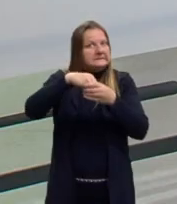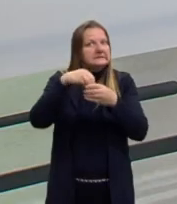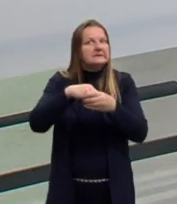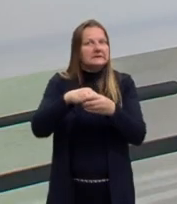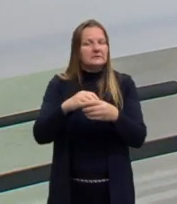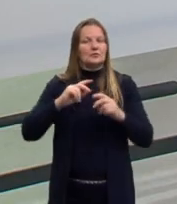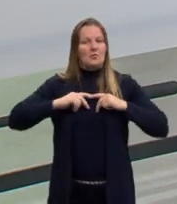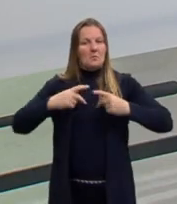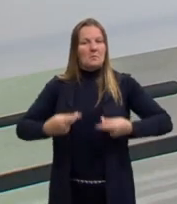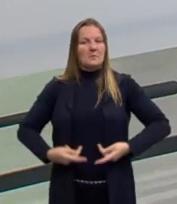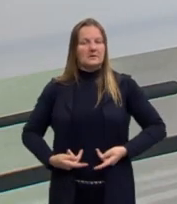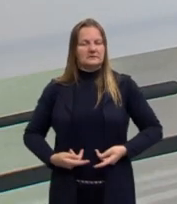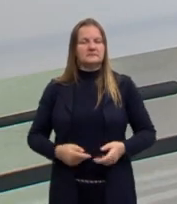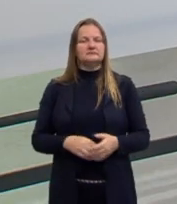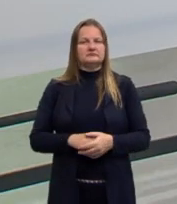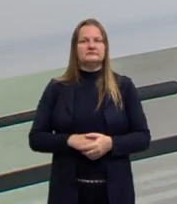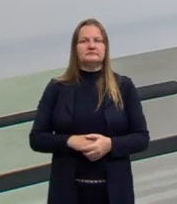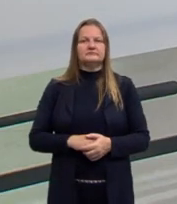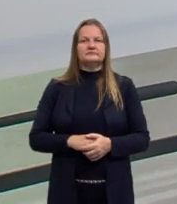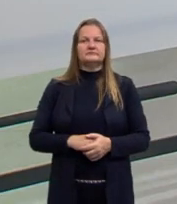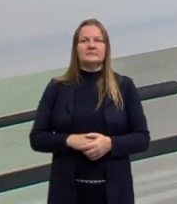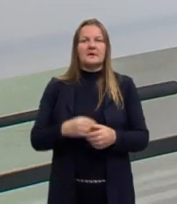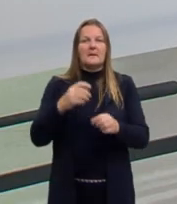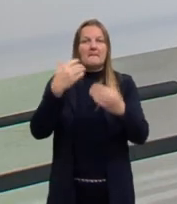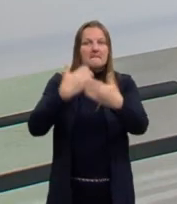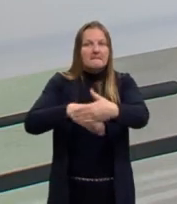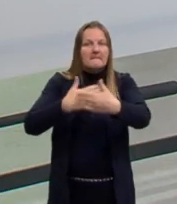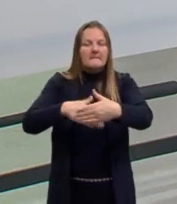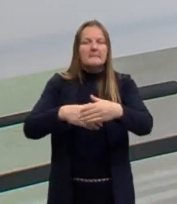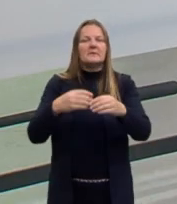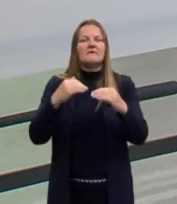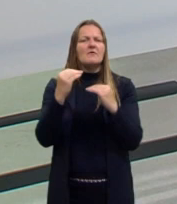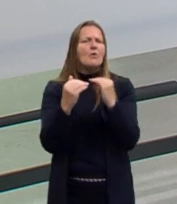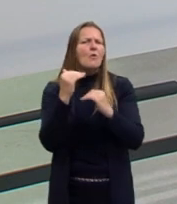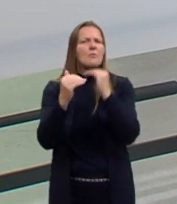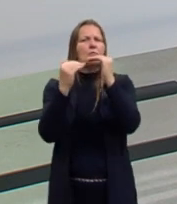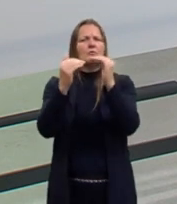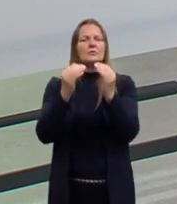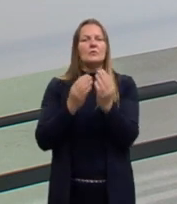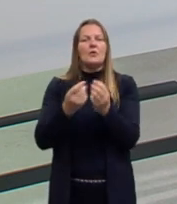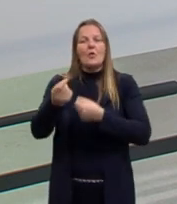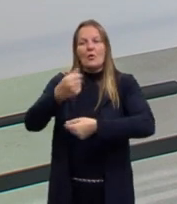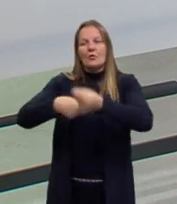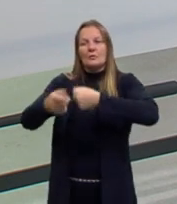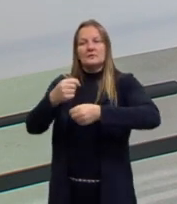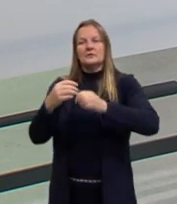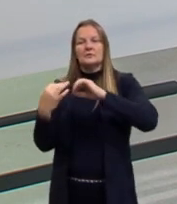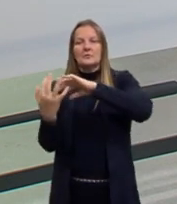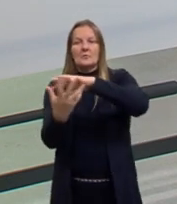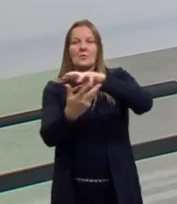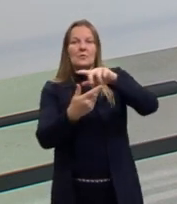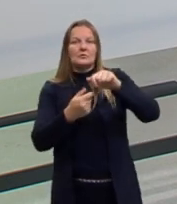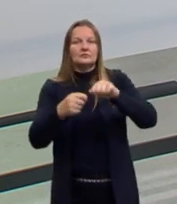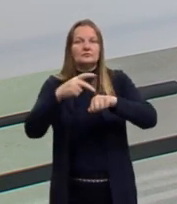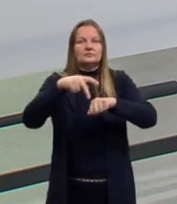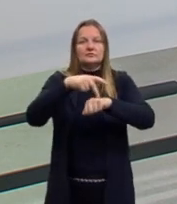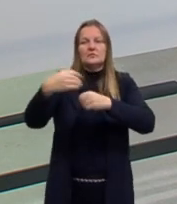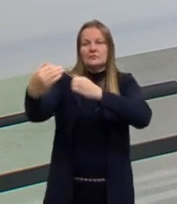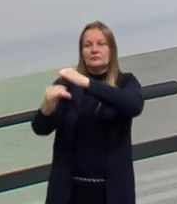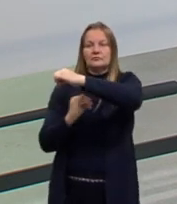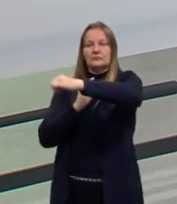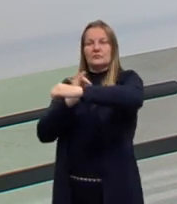das áreas humanas né Porque fala sobre esses processos aí de comercialização e processos também migratórios